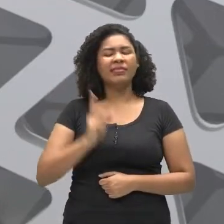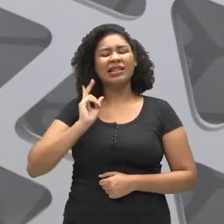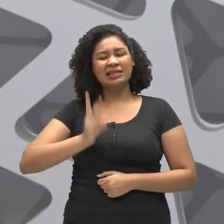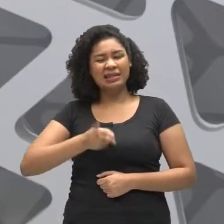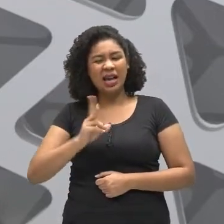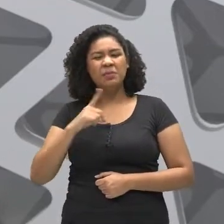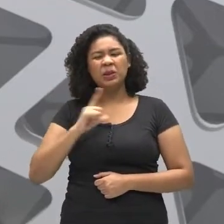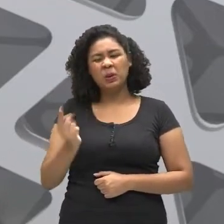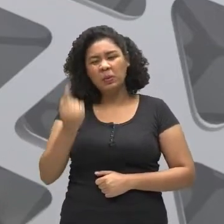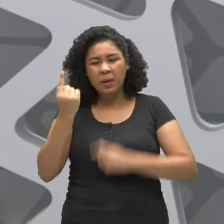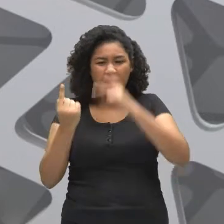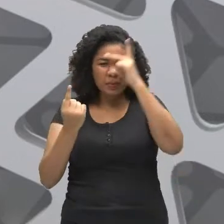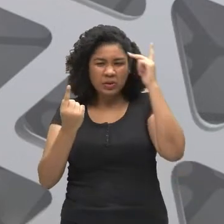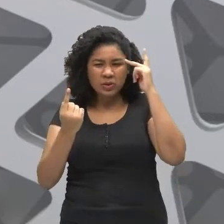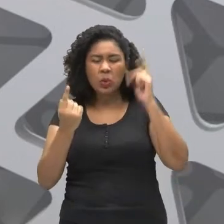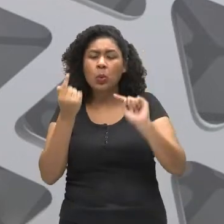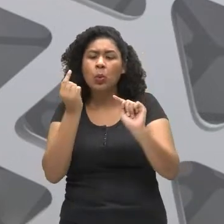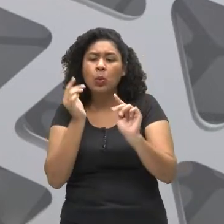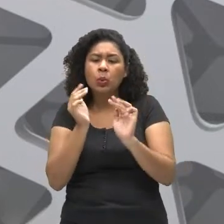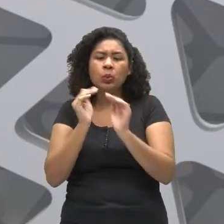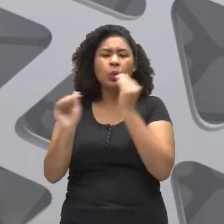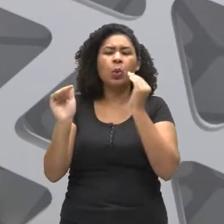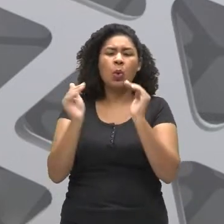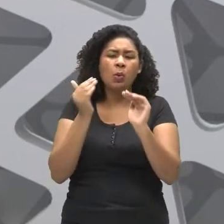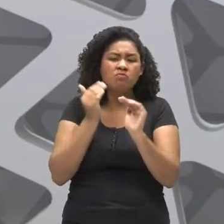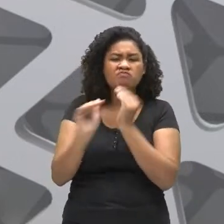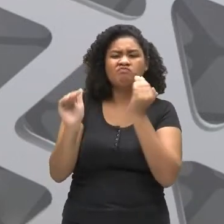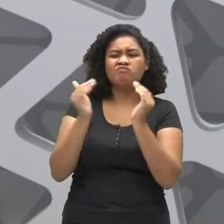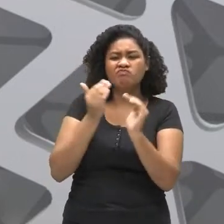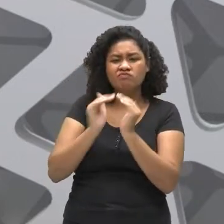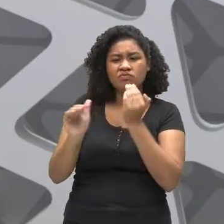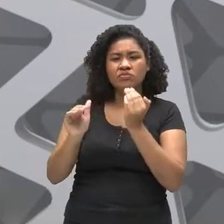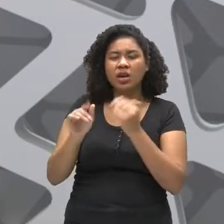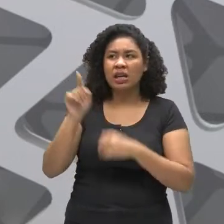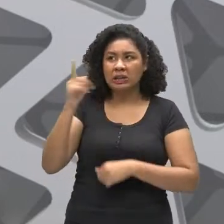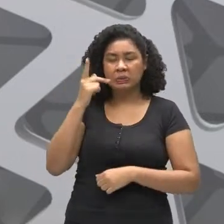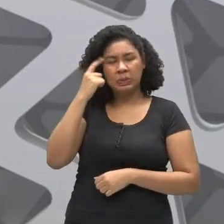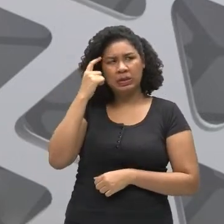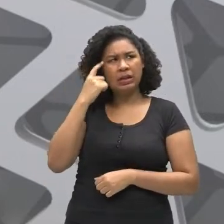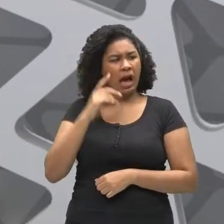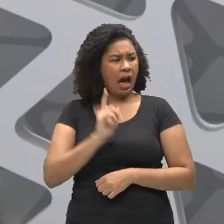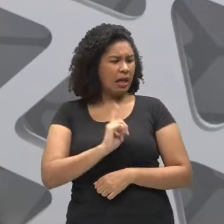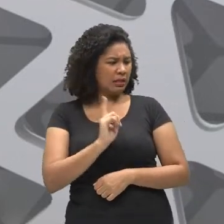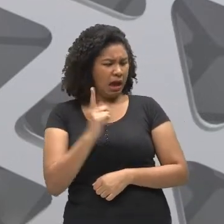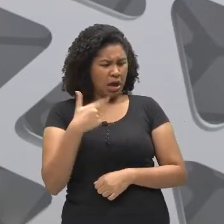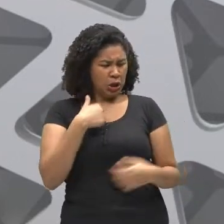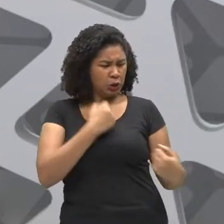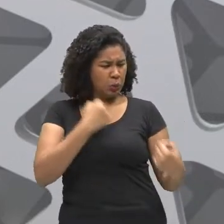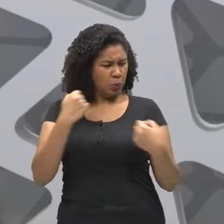dizer, não, imagina, a gente está aqui no poder há tanto tempo, por que a gente vai se abater por isso?